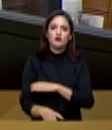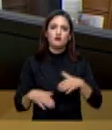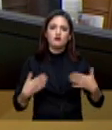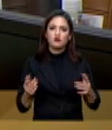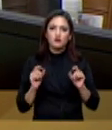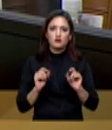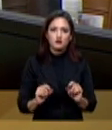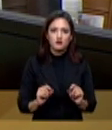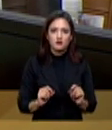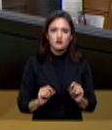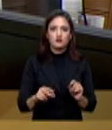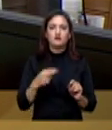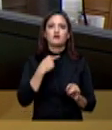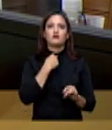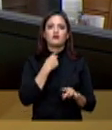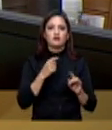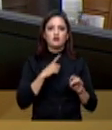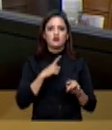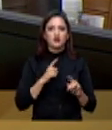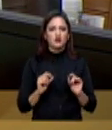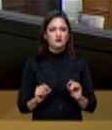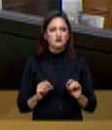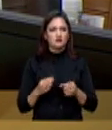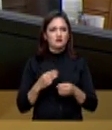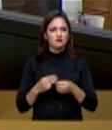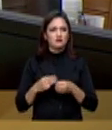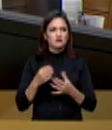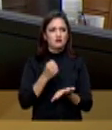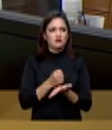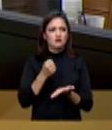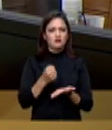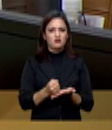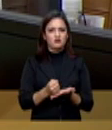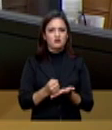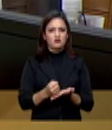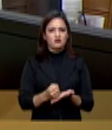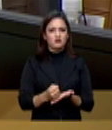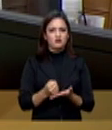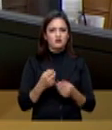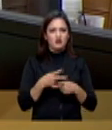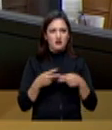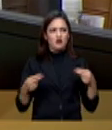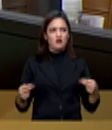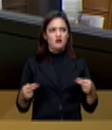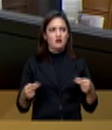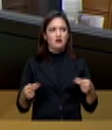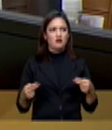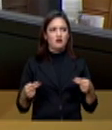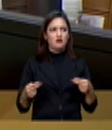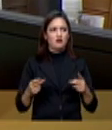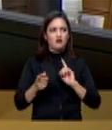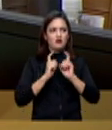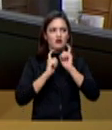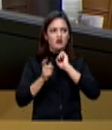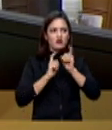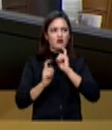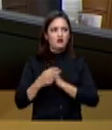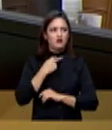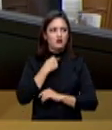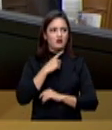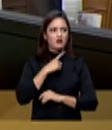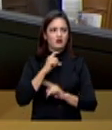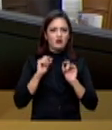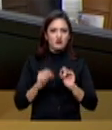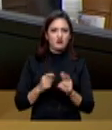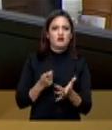não se pode compelir os municípios a contratarem antes da administração indireta Estadual também não se pode impor